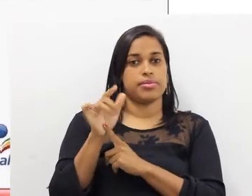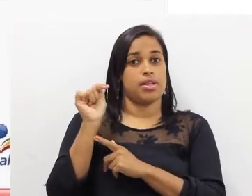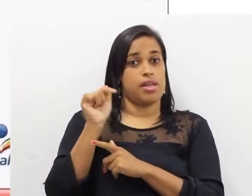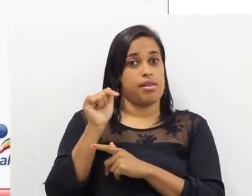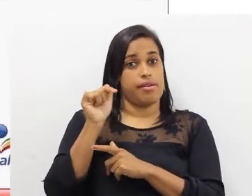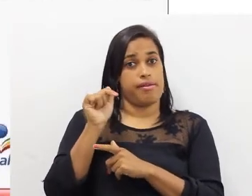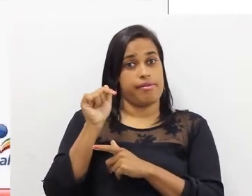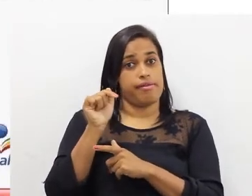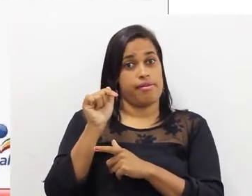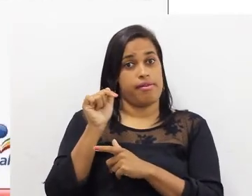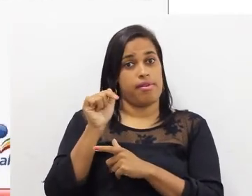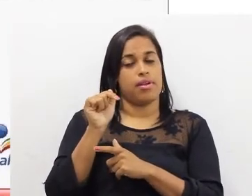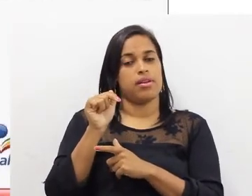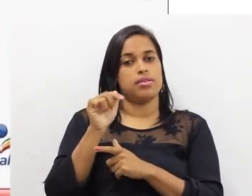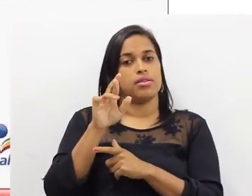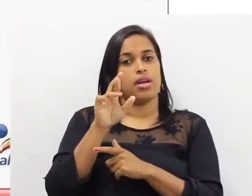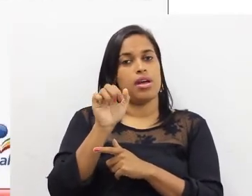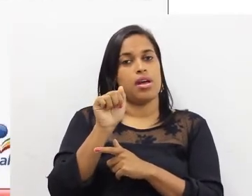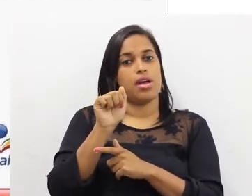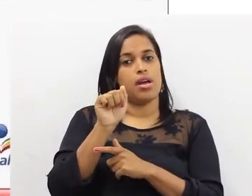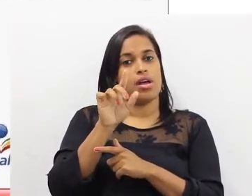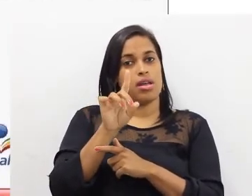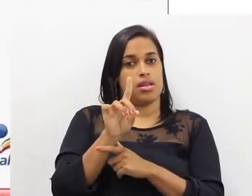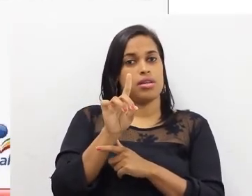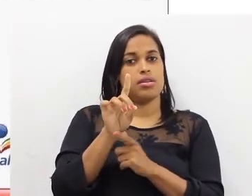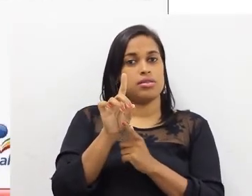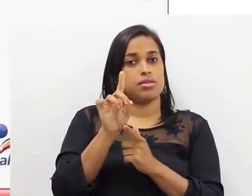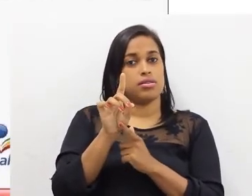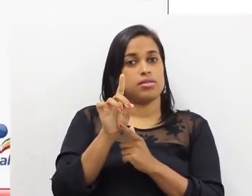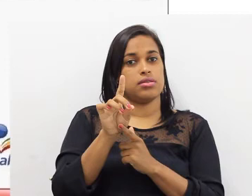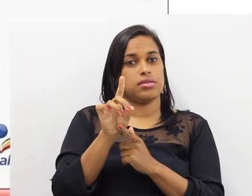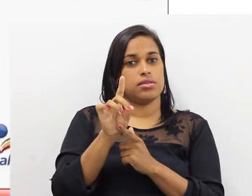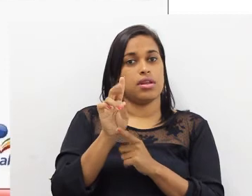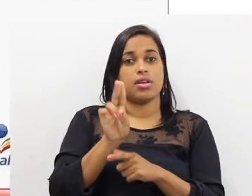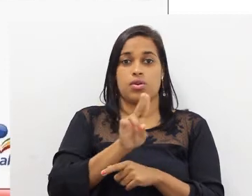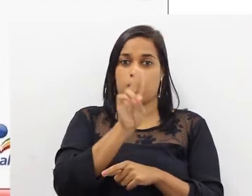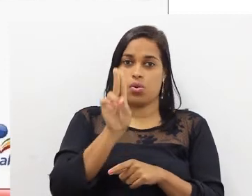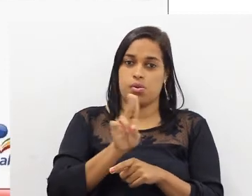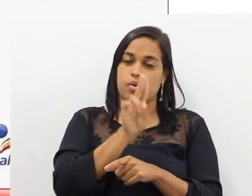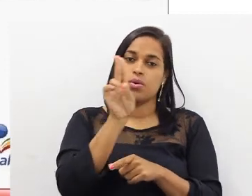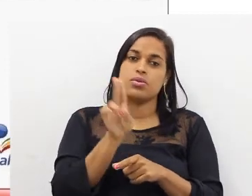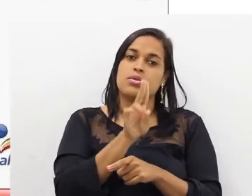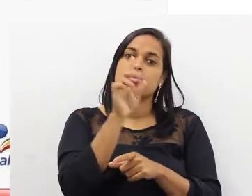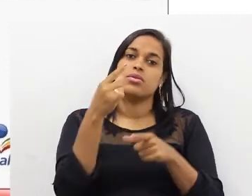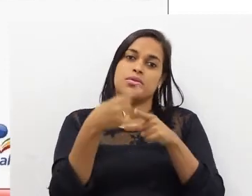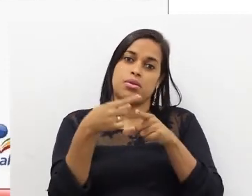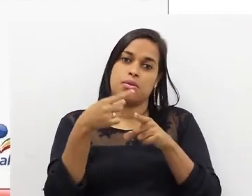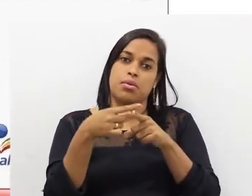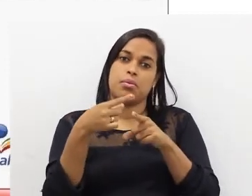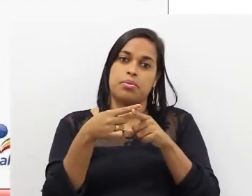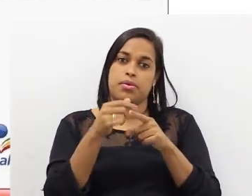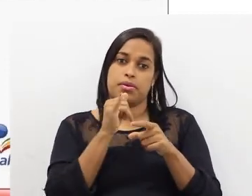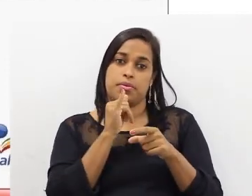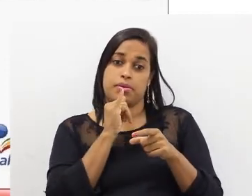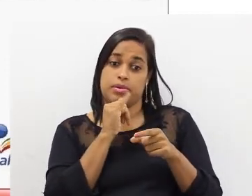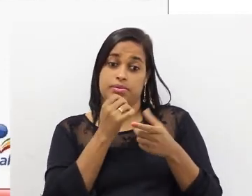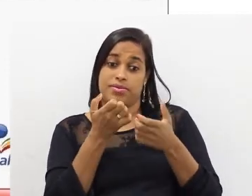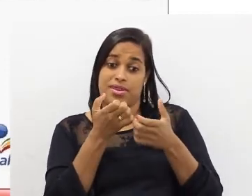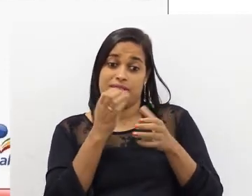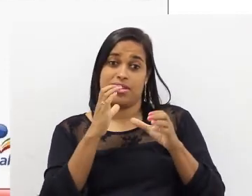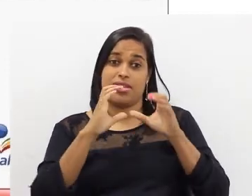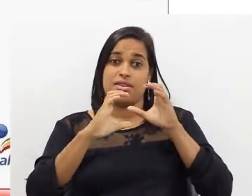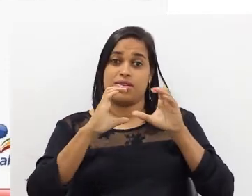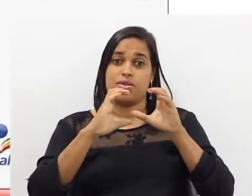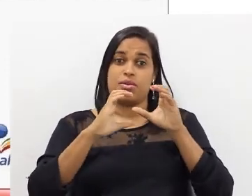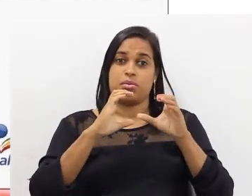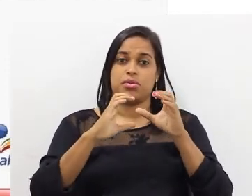aparelho era chamado de hub, e esse aparelho caiu em desuso porque ele, quando queria se comunicar, ele enviava dados